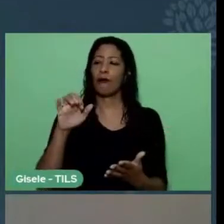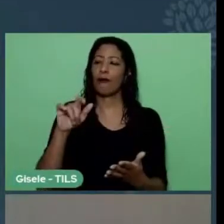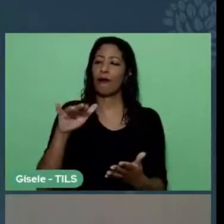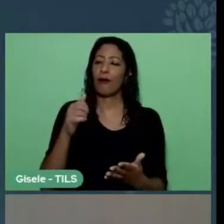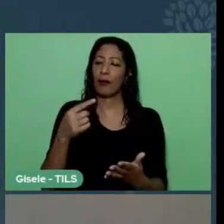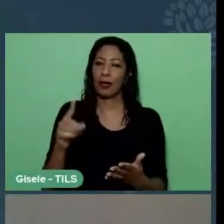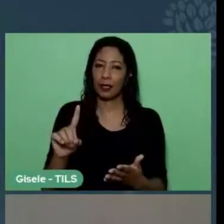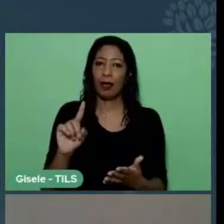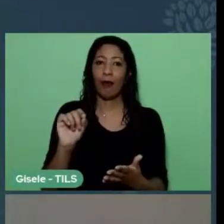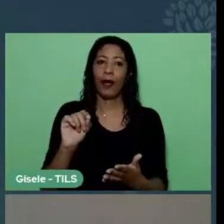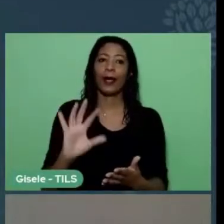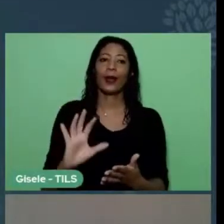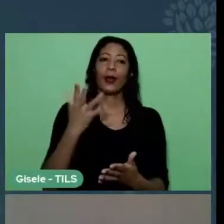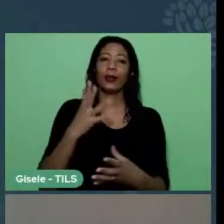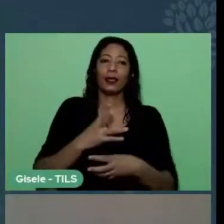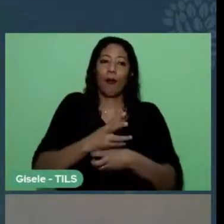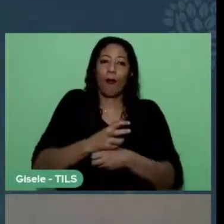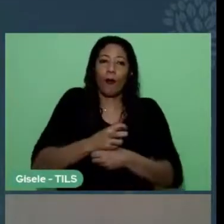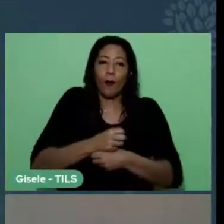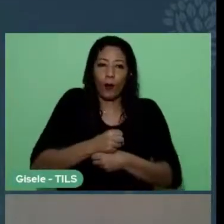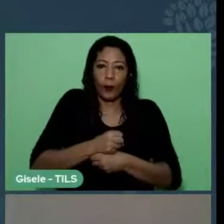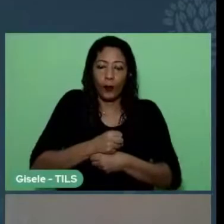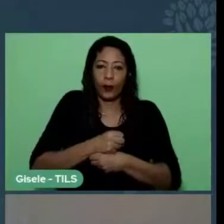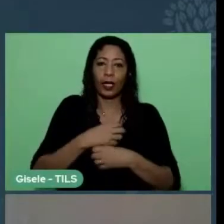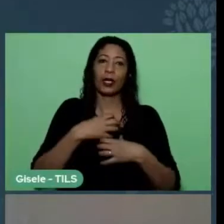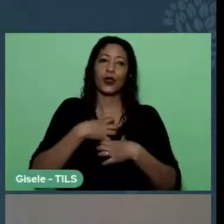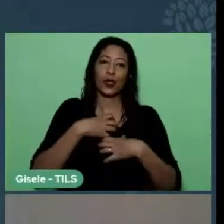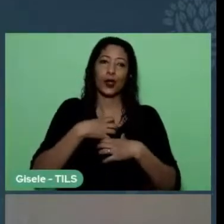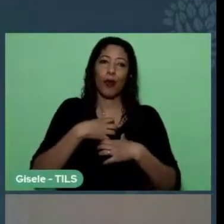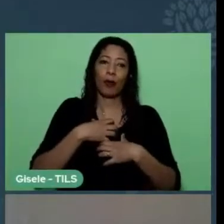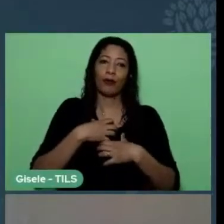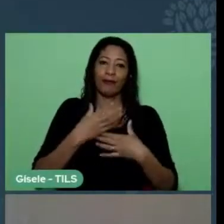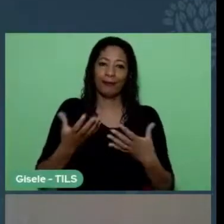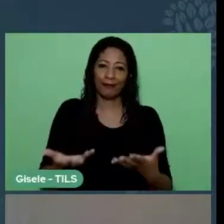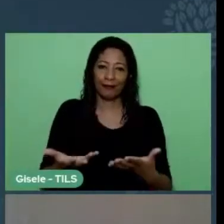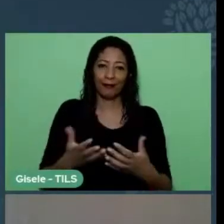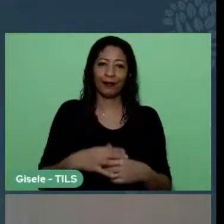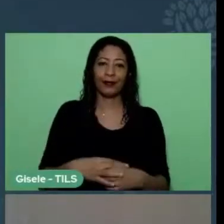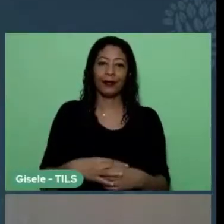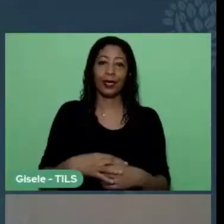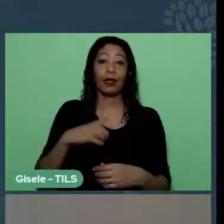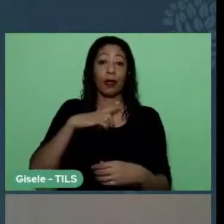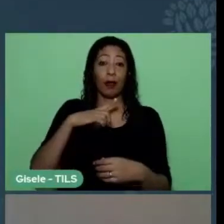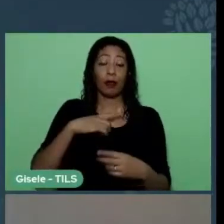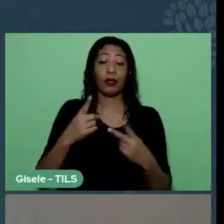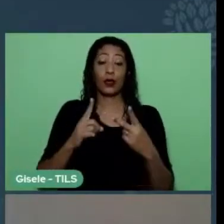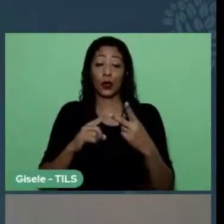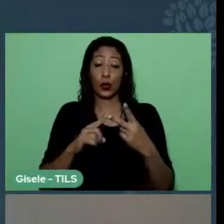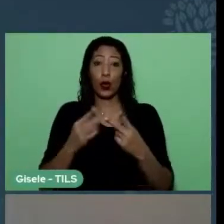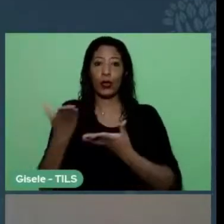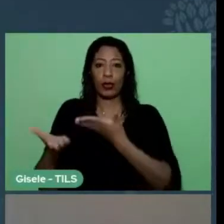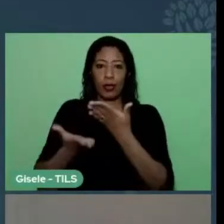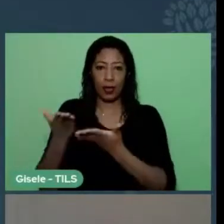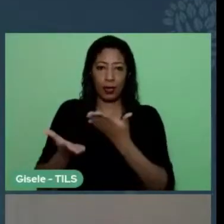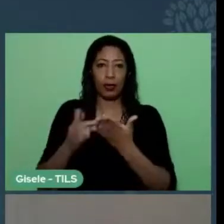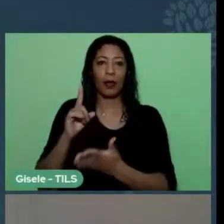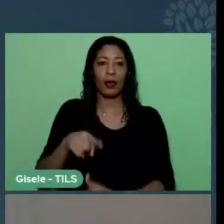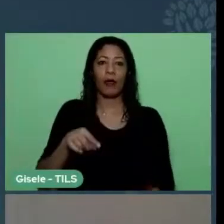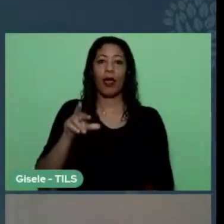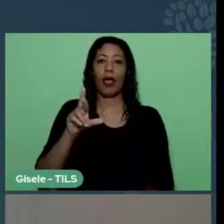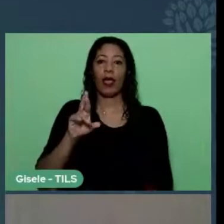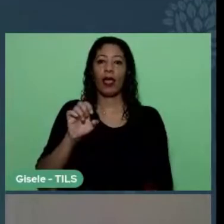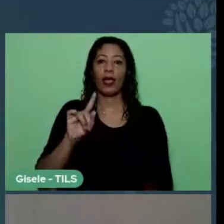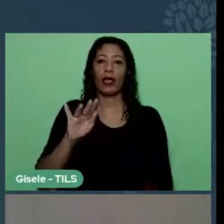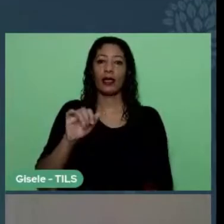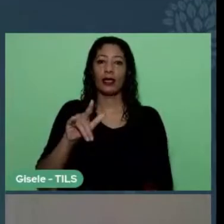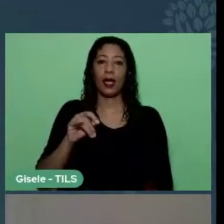à hiperreatividade e os sintomas episódicos. E para isso eu tenho um segundo tipo de tratamento, que eu chamo de tratamento de resgate.